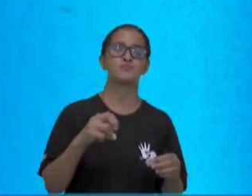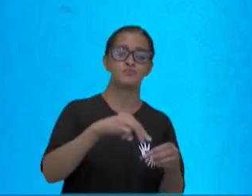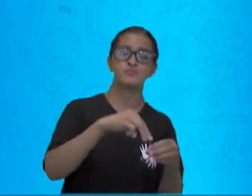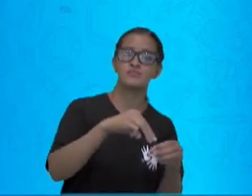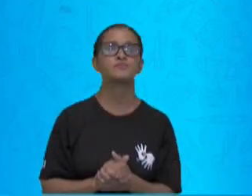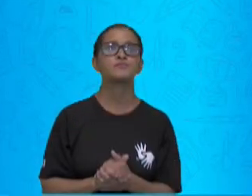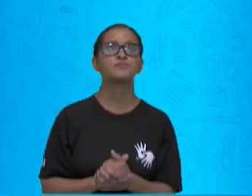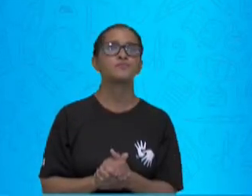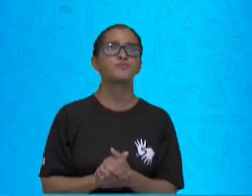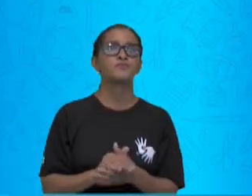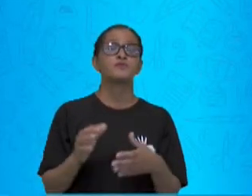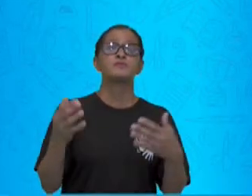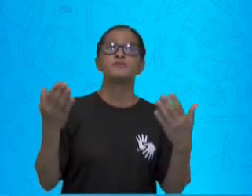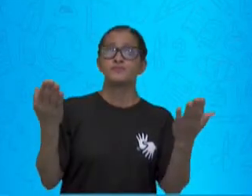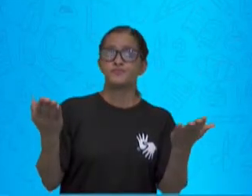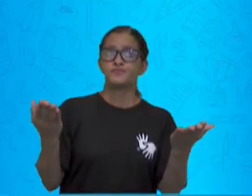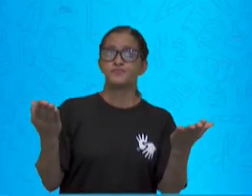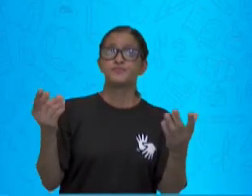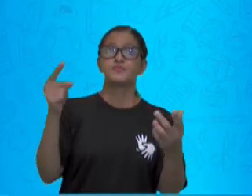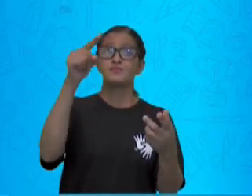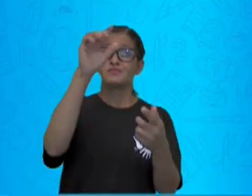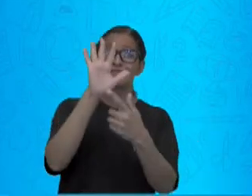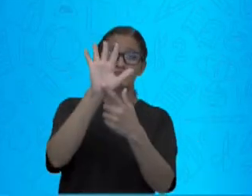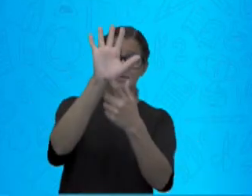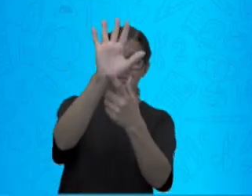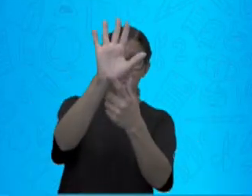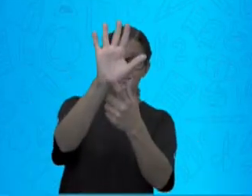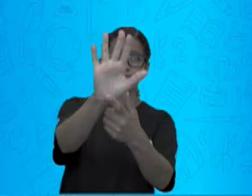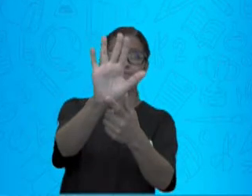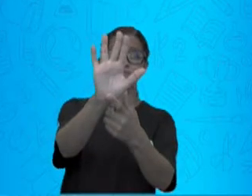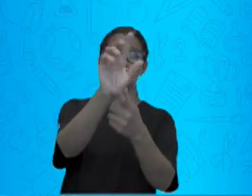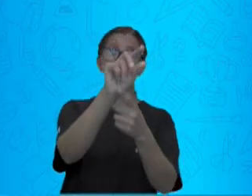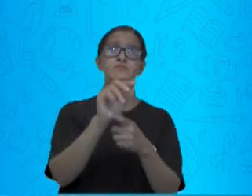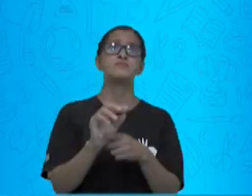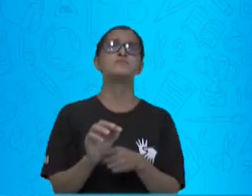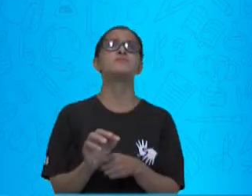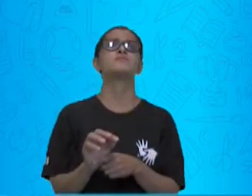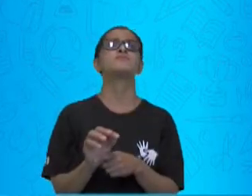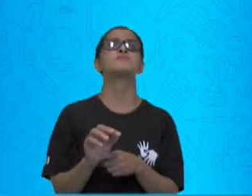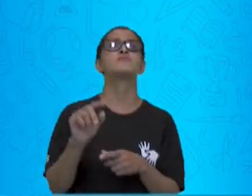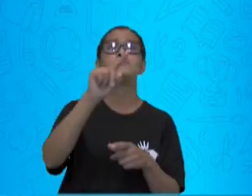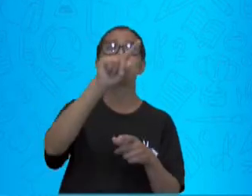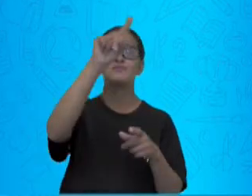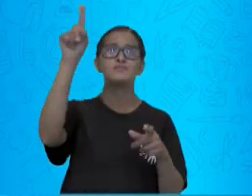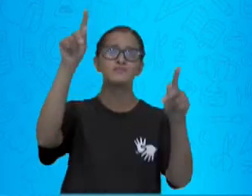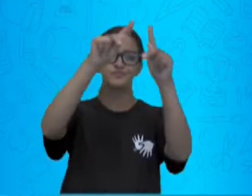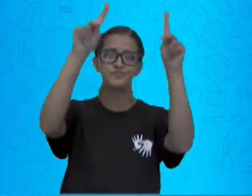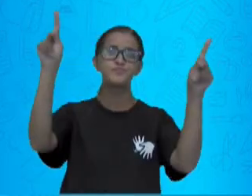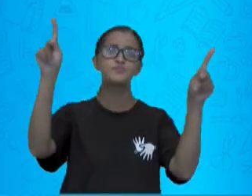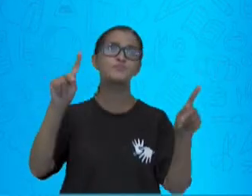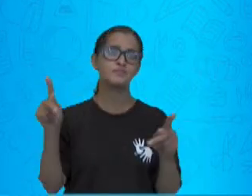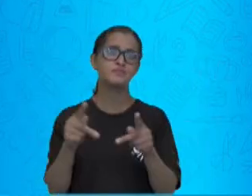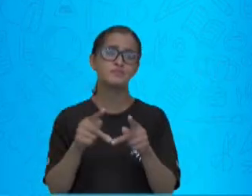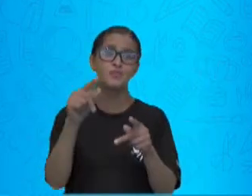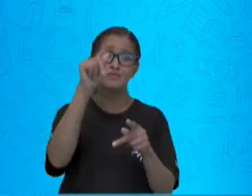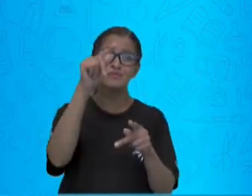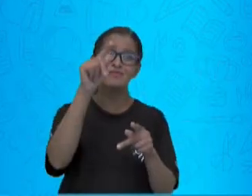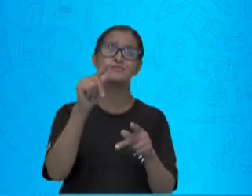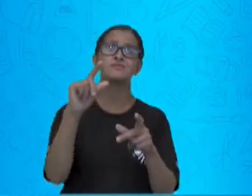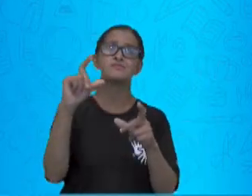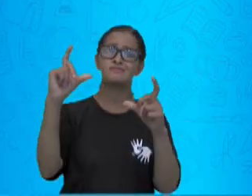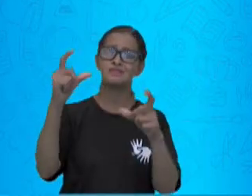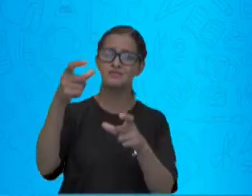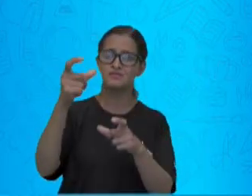distrito. Então aqui nós temos uma figura ilustrativa em 3D da região do Brasil. Isso aqui vocês podem